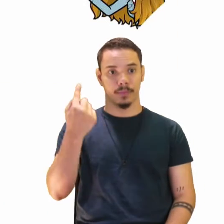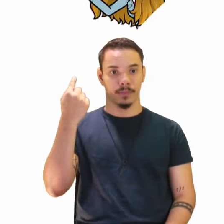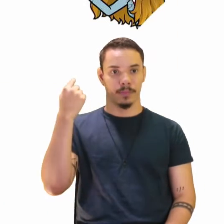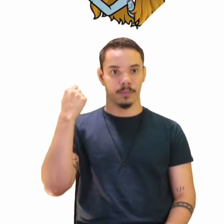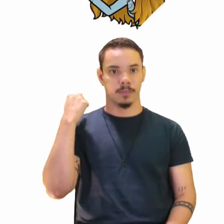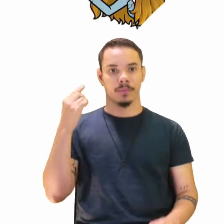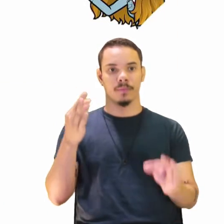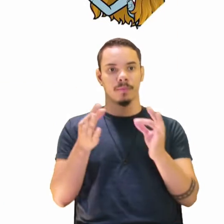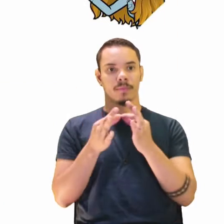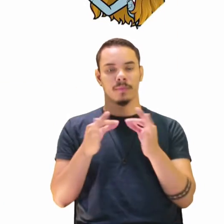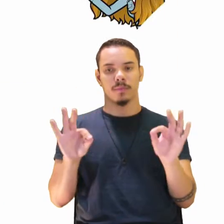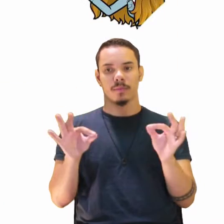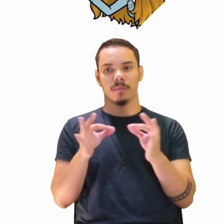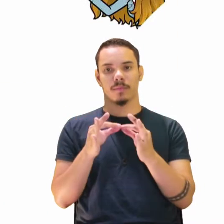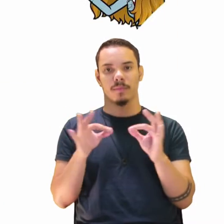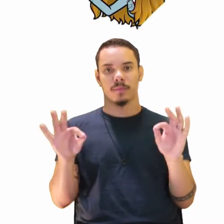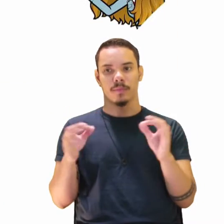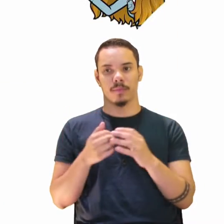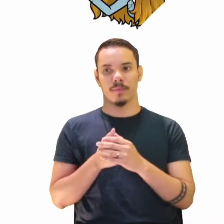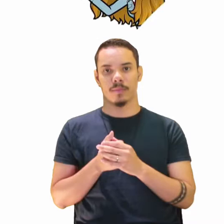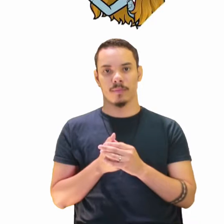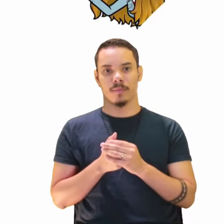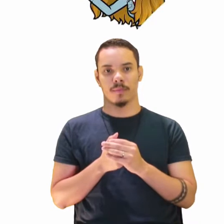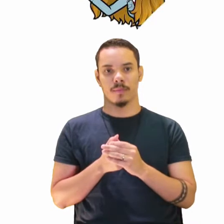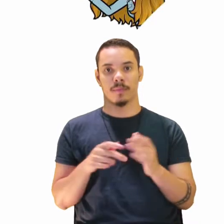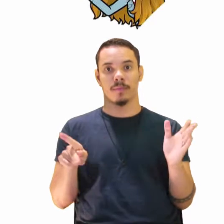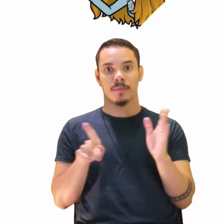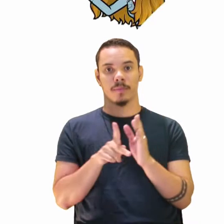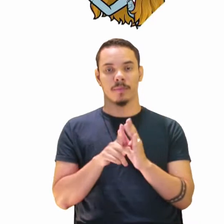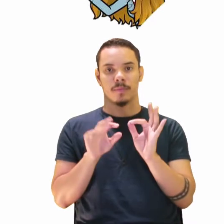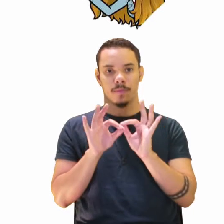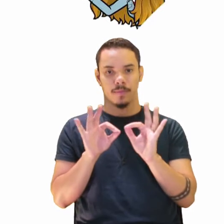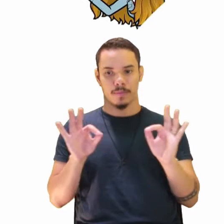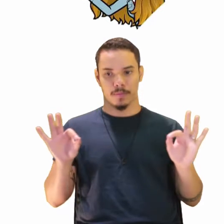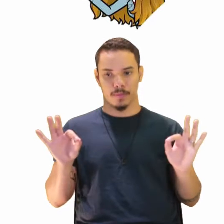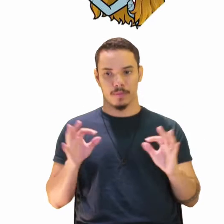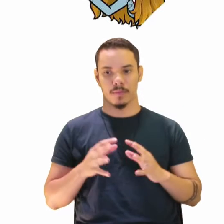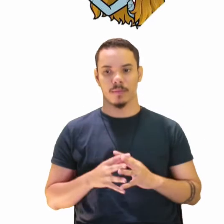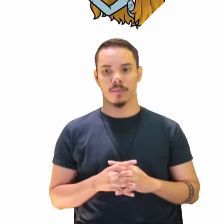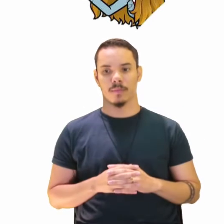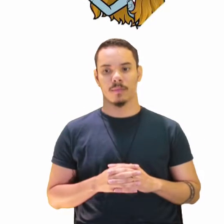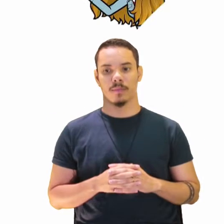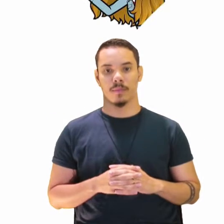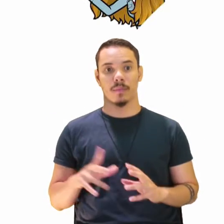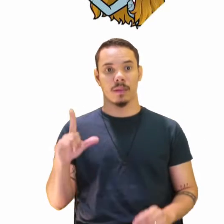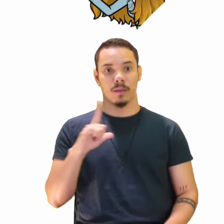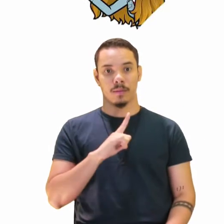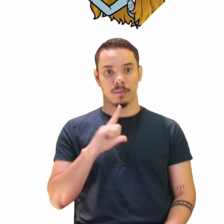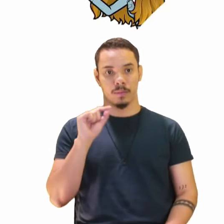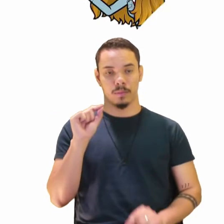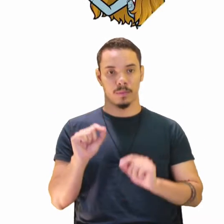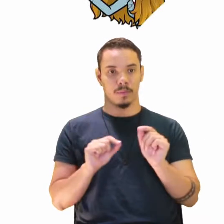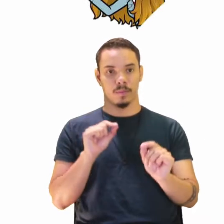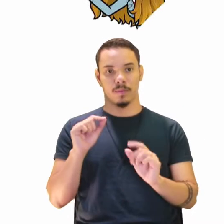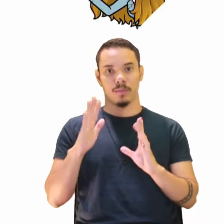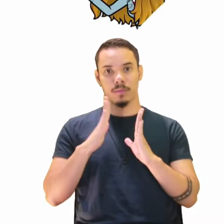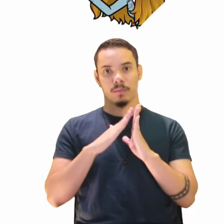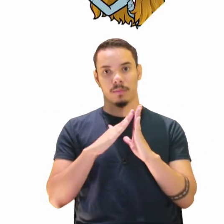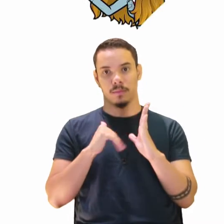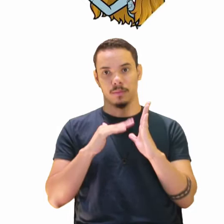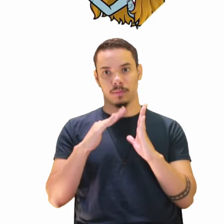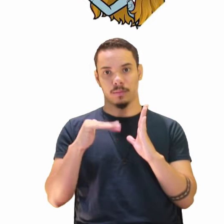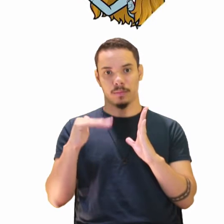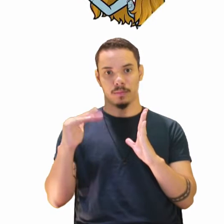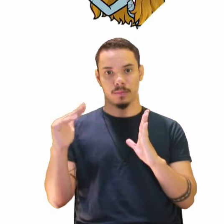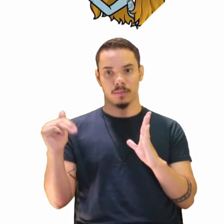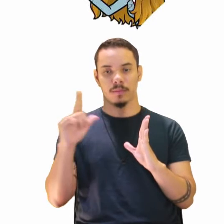da estrutura da oração. Belezinha? Então, aqui nós temos o seguinte, ó. A estilística ocupa-se